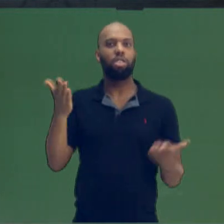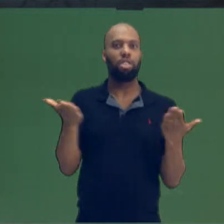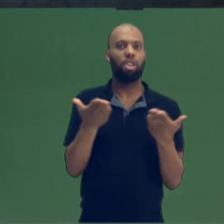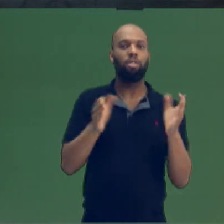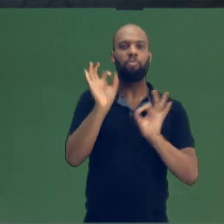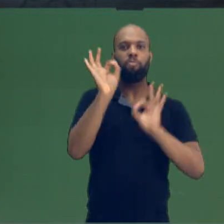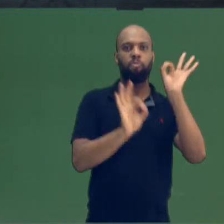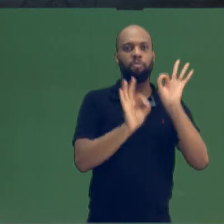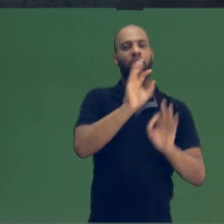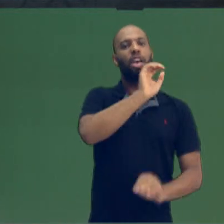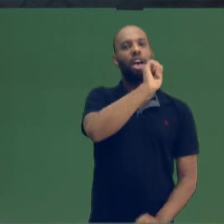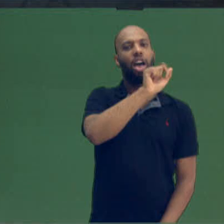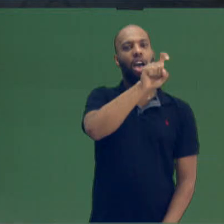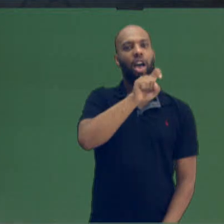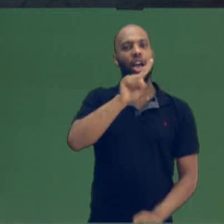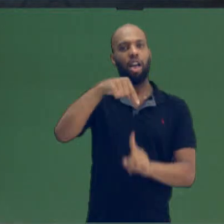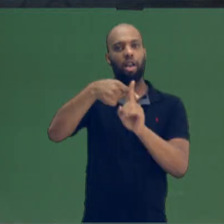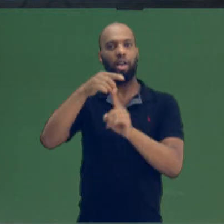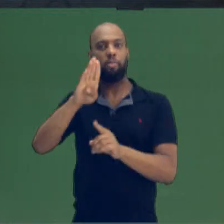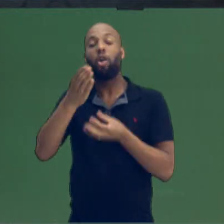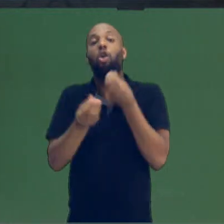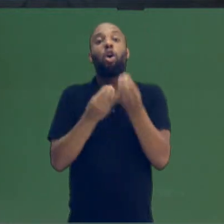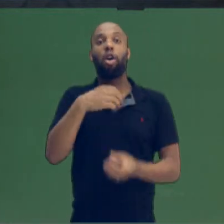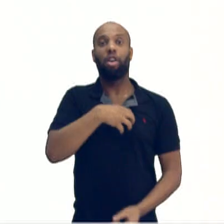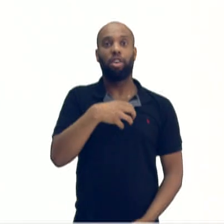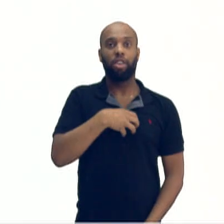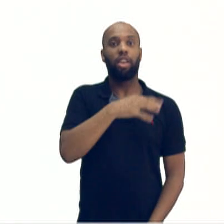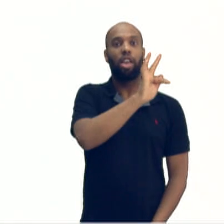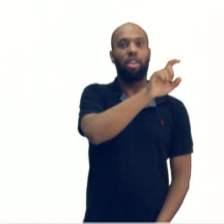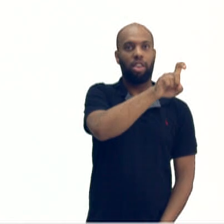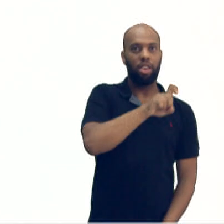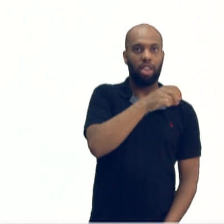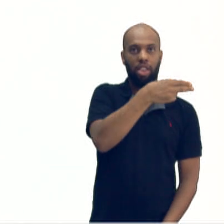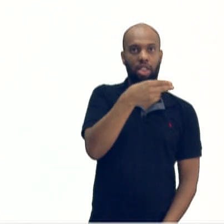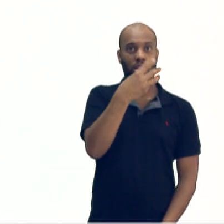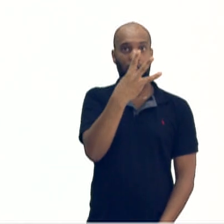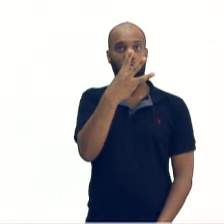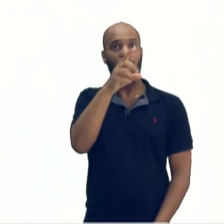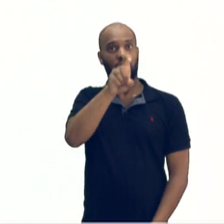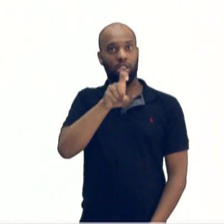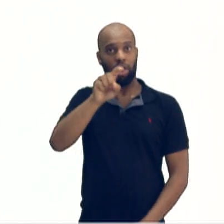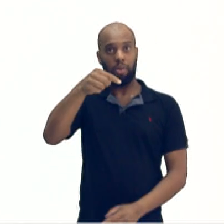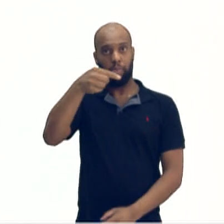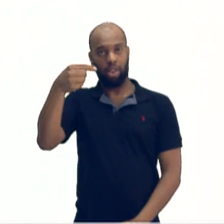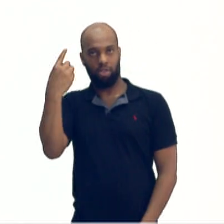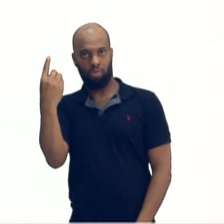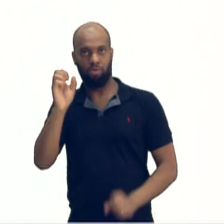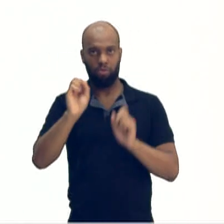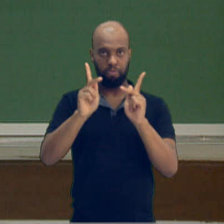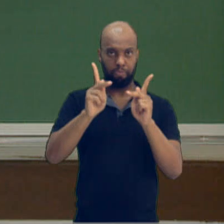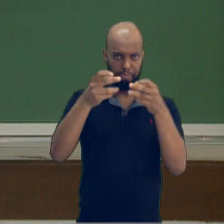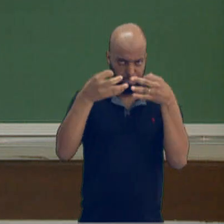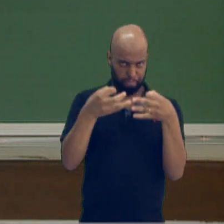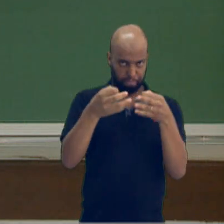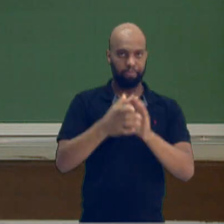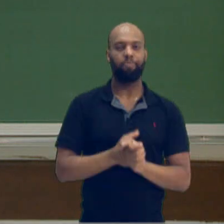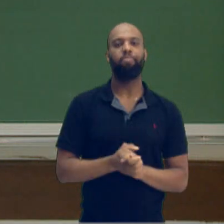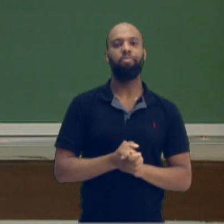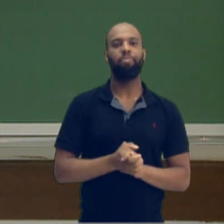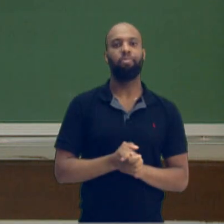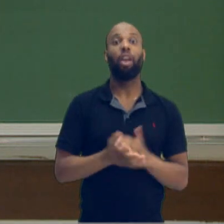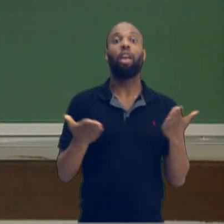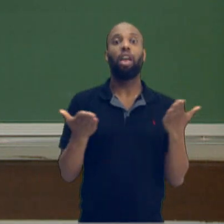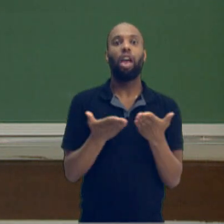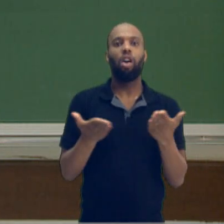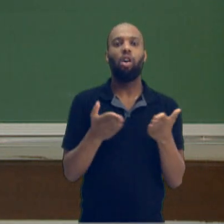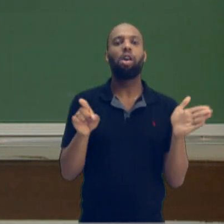a nossa função. E a nossa função, então, fica f de x igual a 3x menos 1, perfeito? Muito bem. Vou